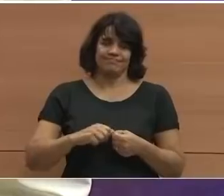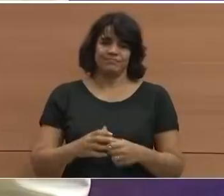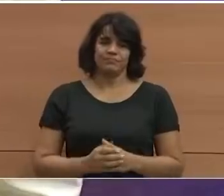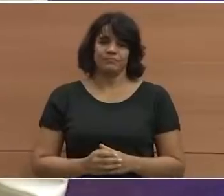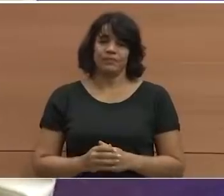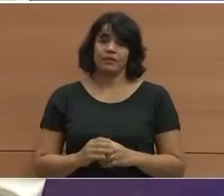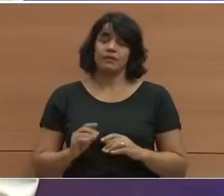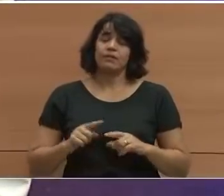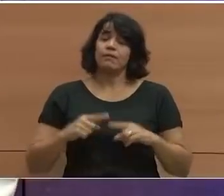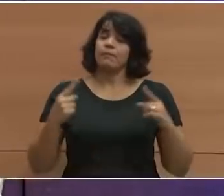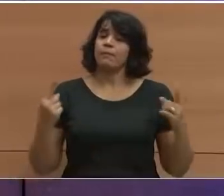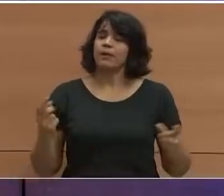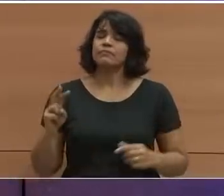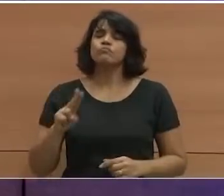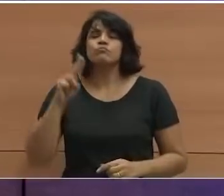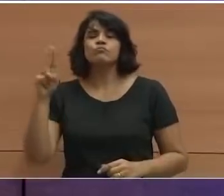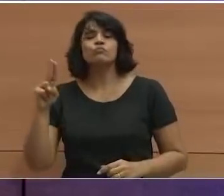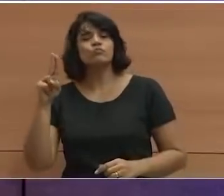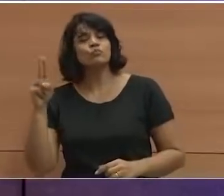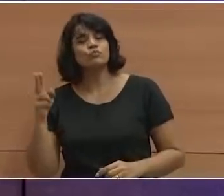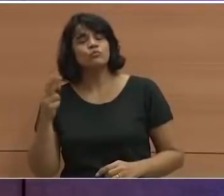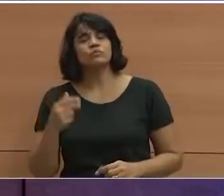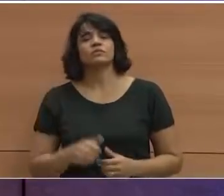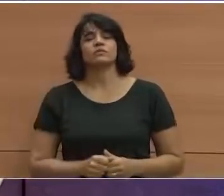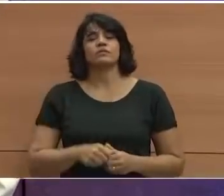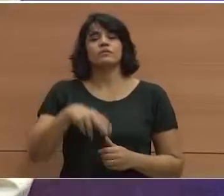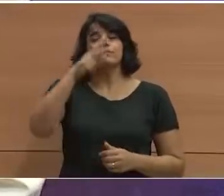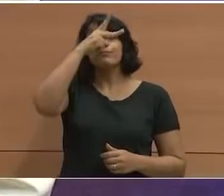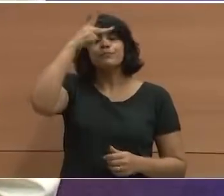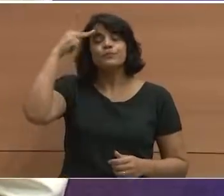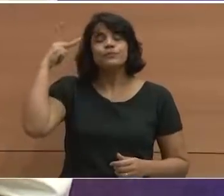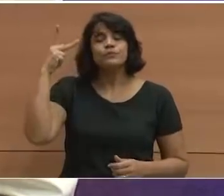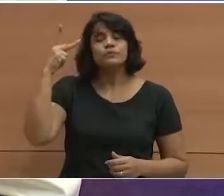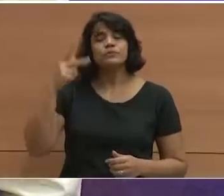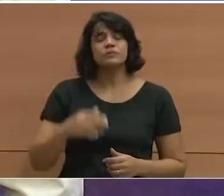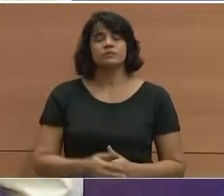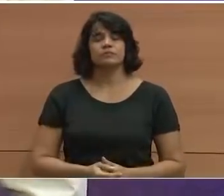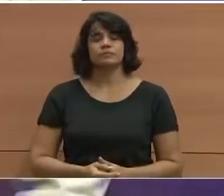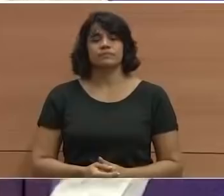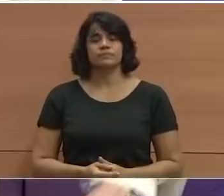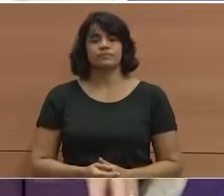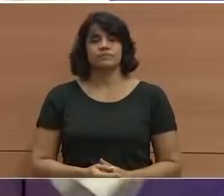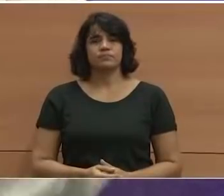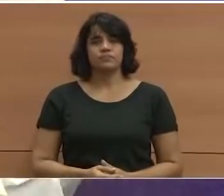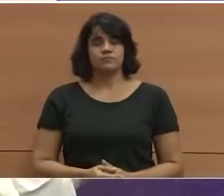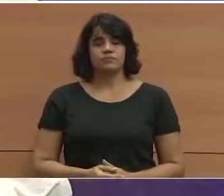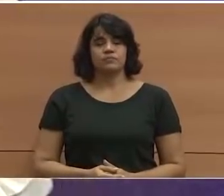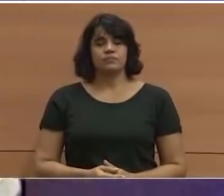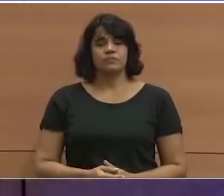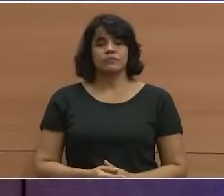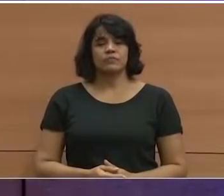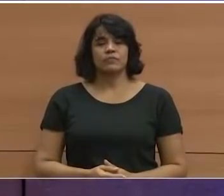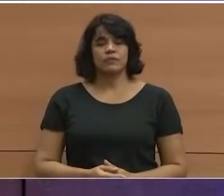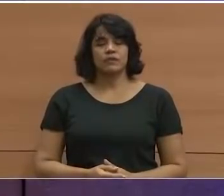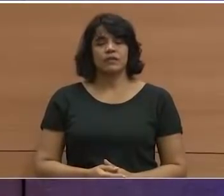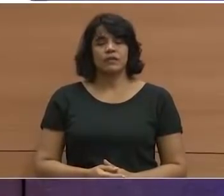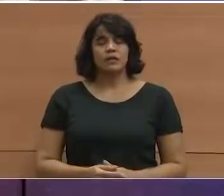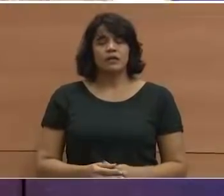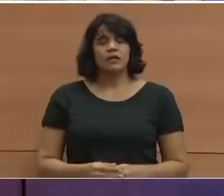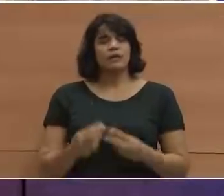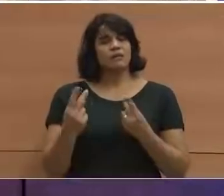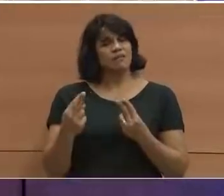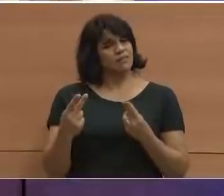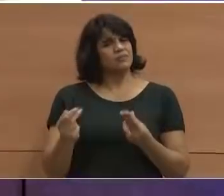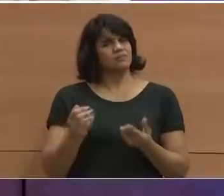intermédio dele, Jesus, entre vós, como vós mesmos sabeis. Irmãos, esse é o mesmo princípio. Hoje